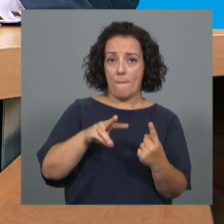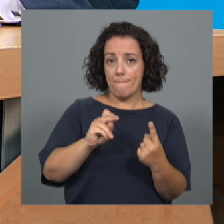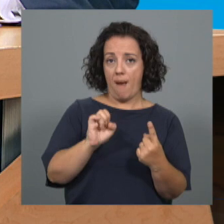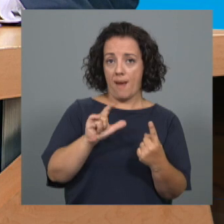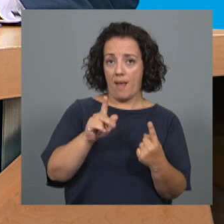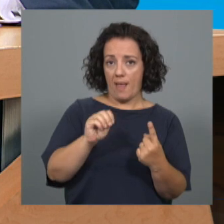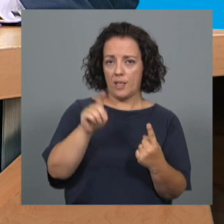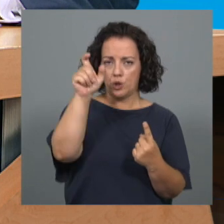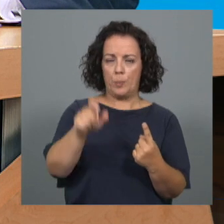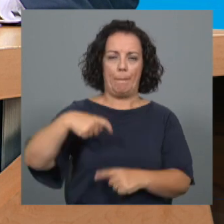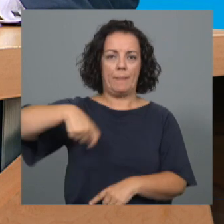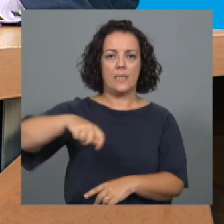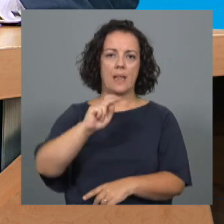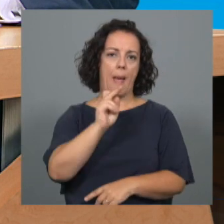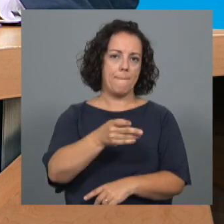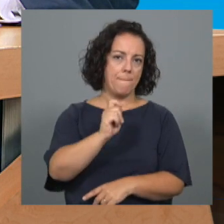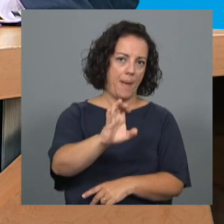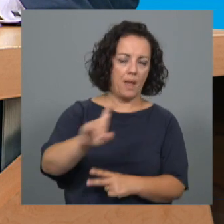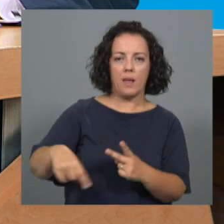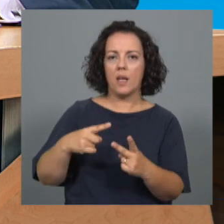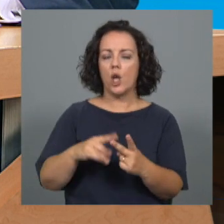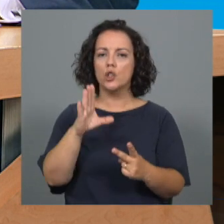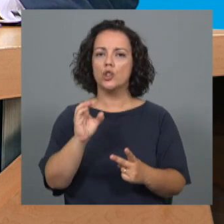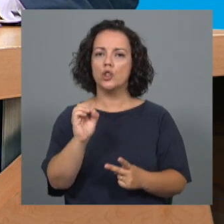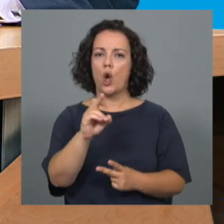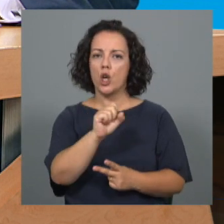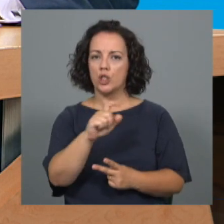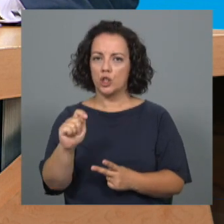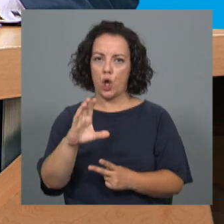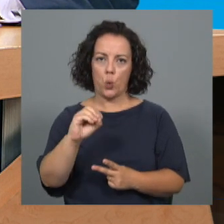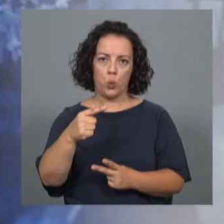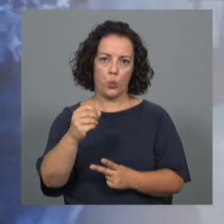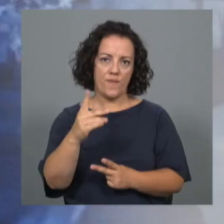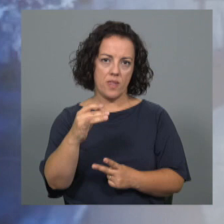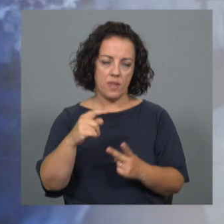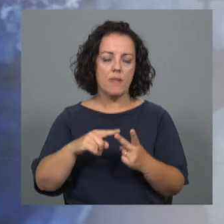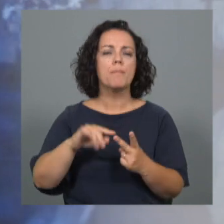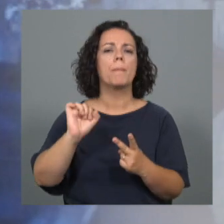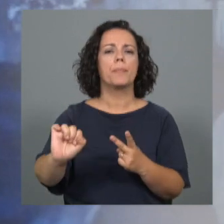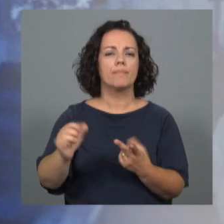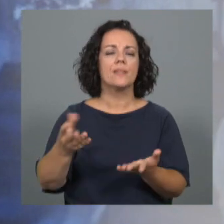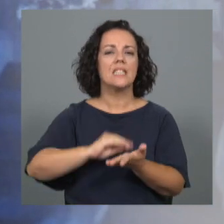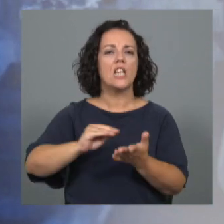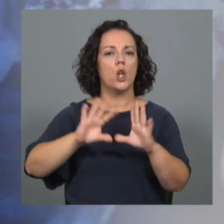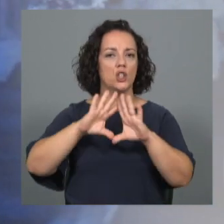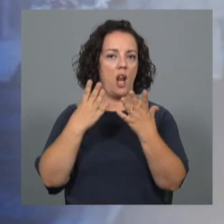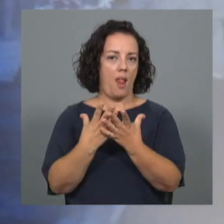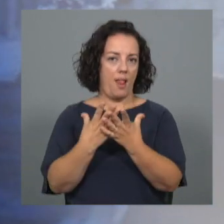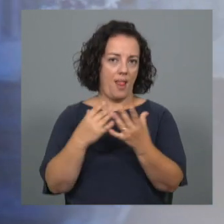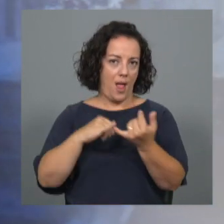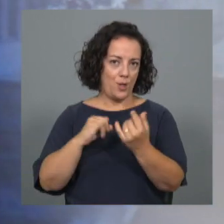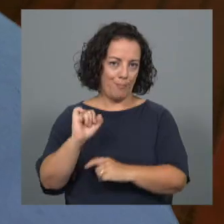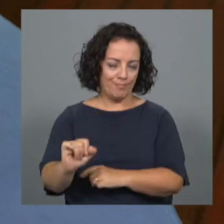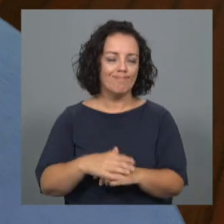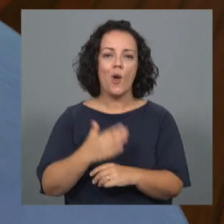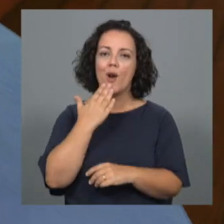da APEC, e também Jorge Cotovio, o secretário-geral desta associação. Muito obrigado por estarem aqui no programa Eclésia.